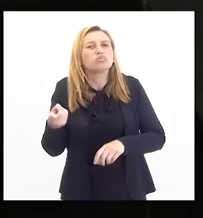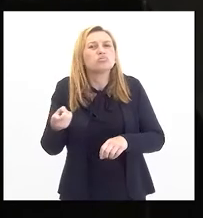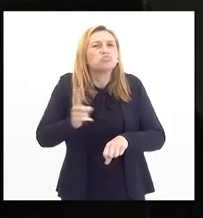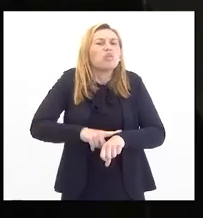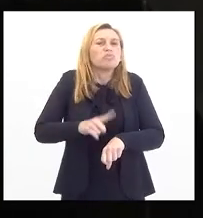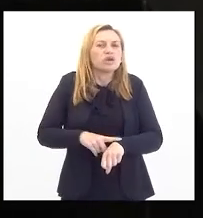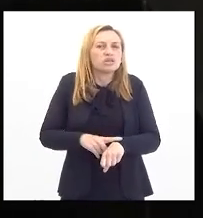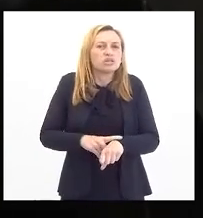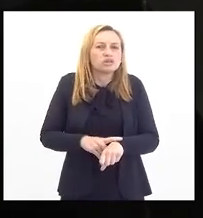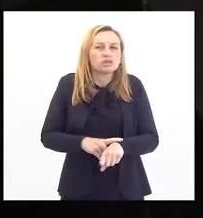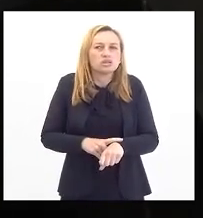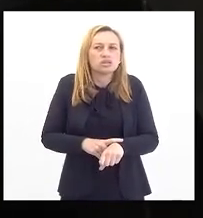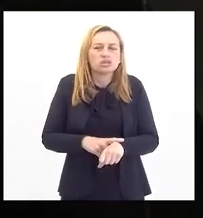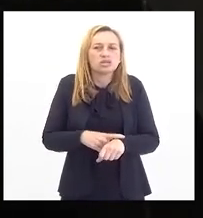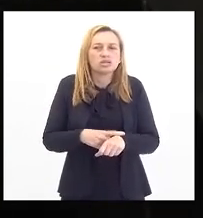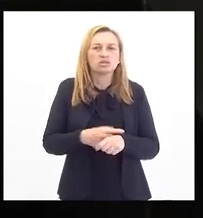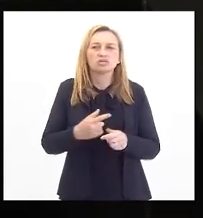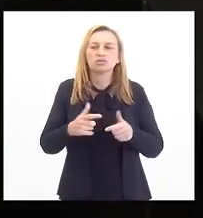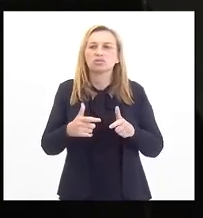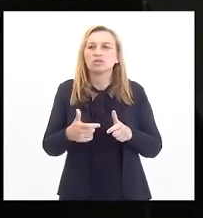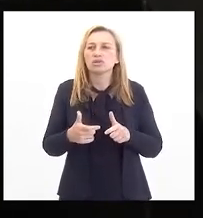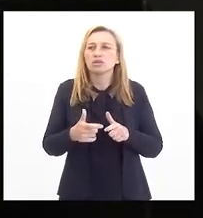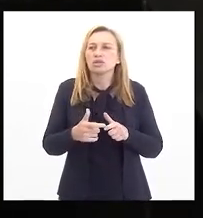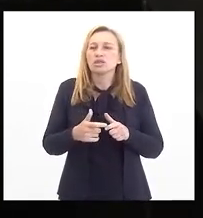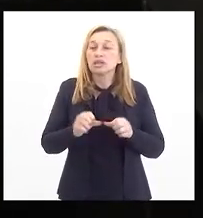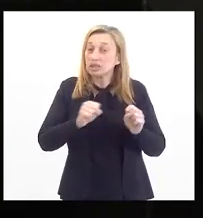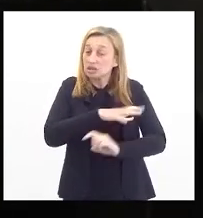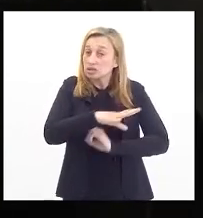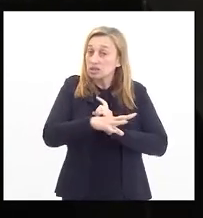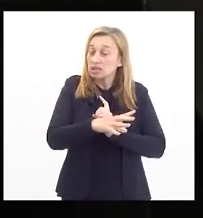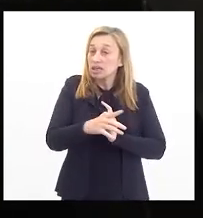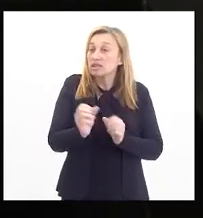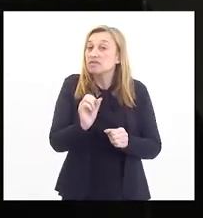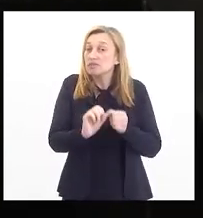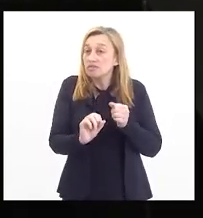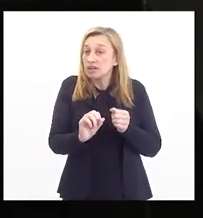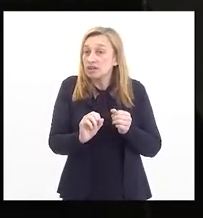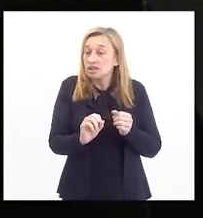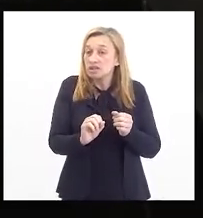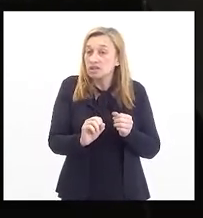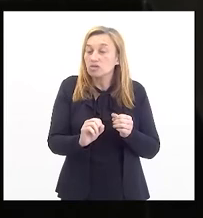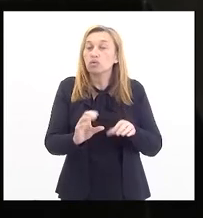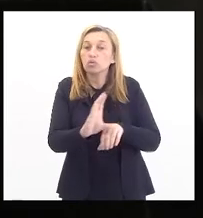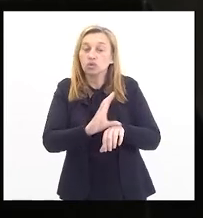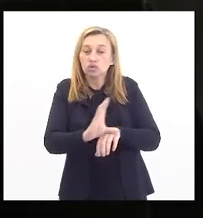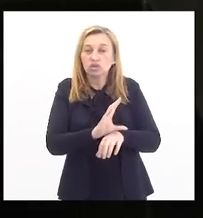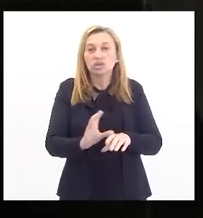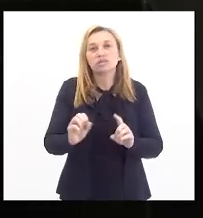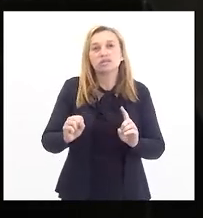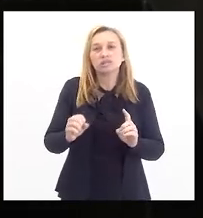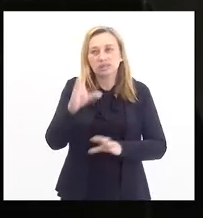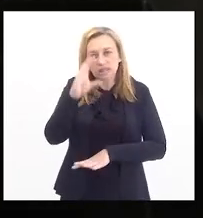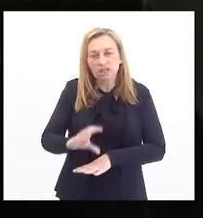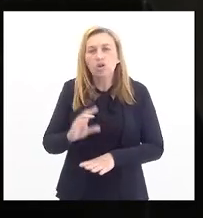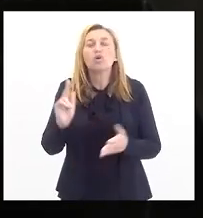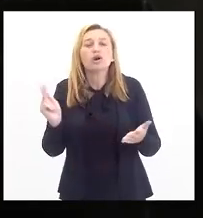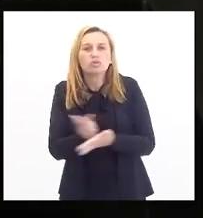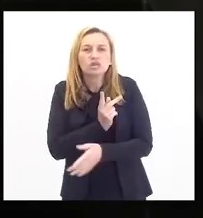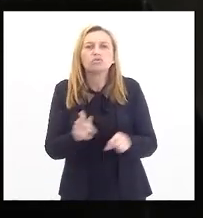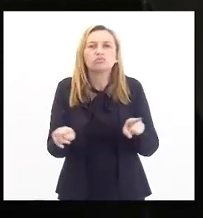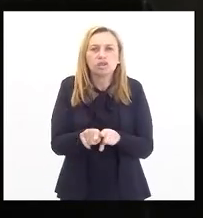em função daquela grande repactuação que a sociedade brasileira fez em torno da chamada Constituição Cidadã. O que aconteceu